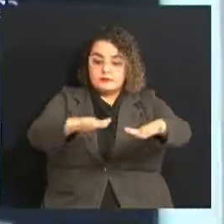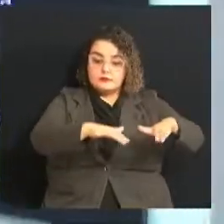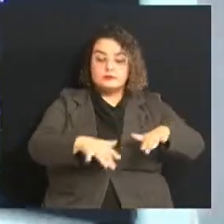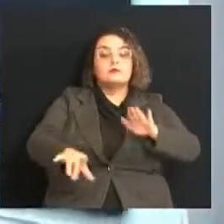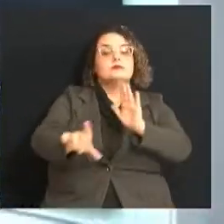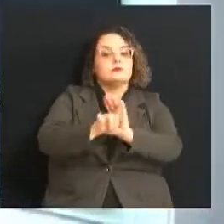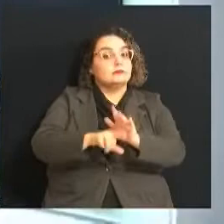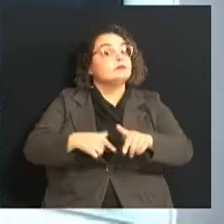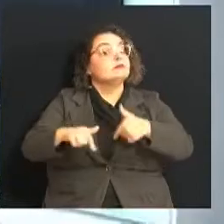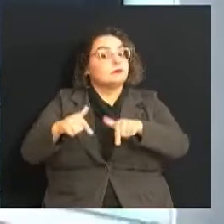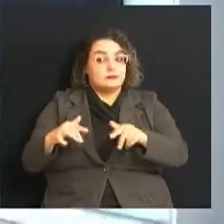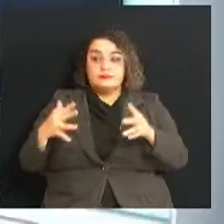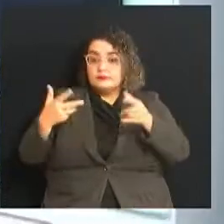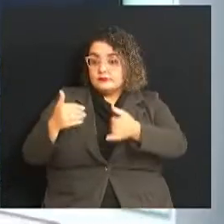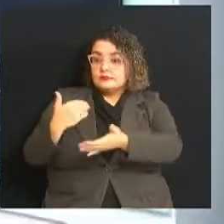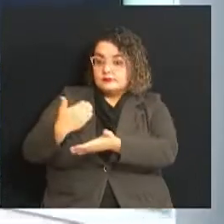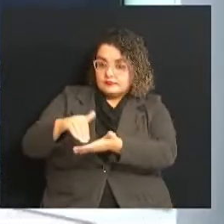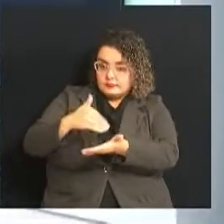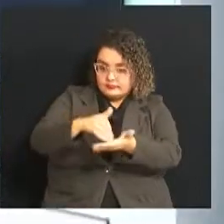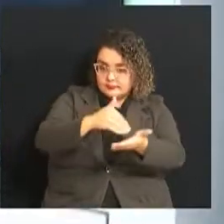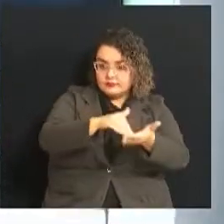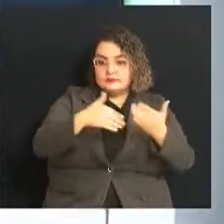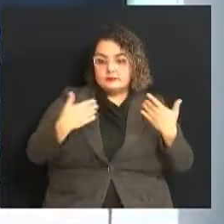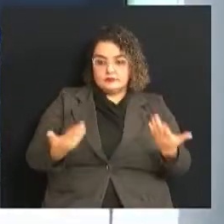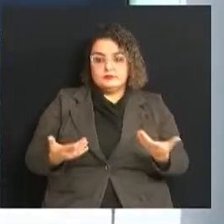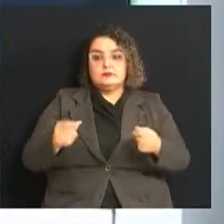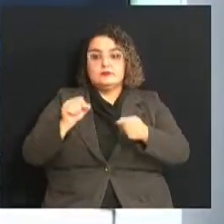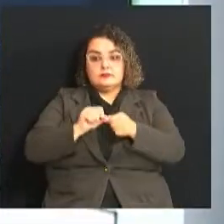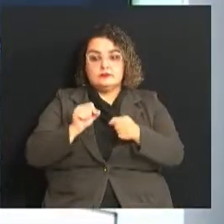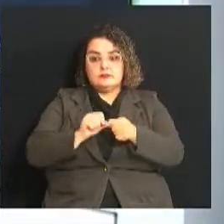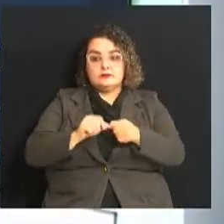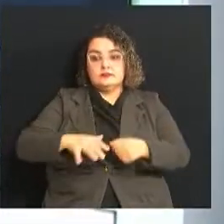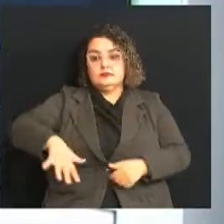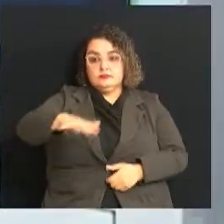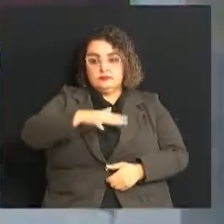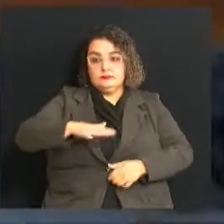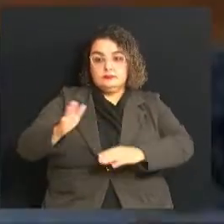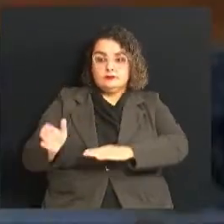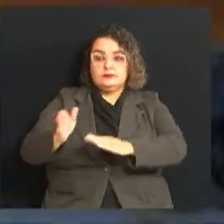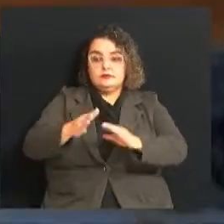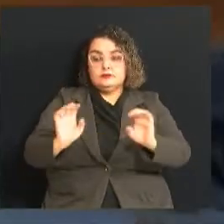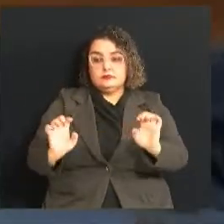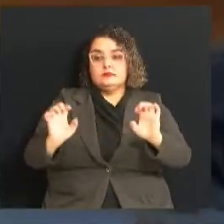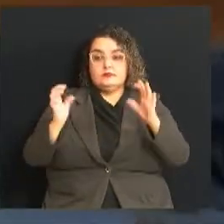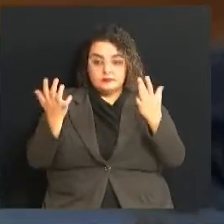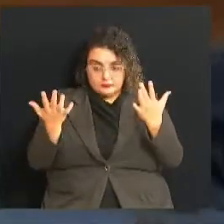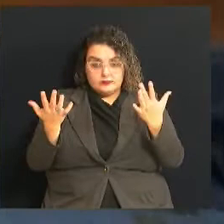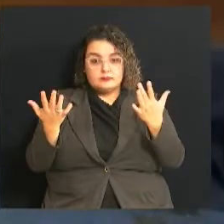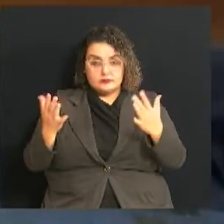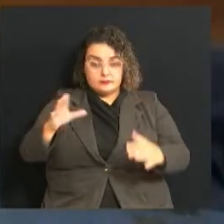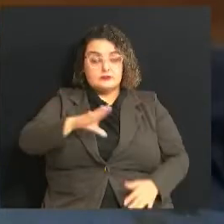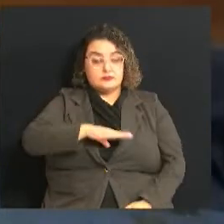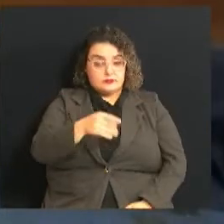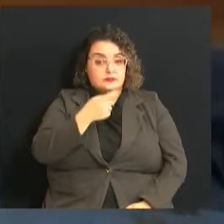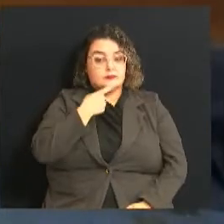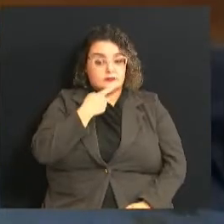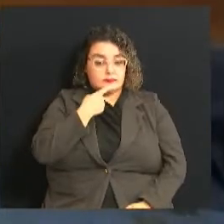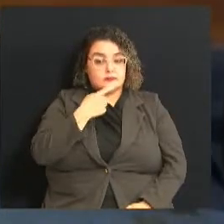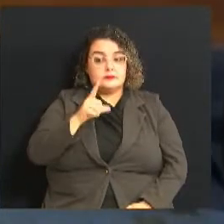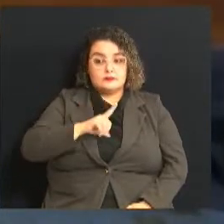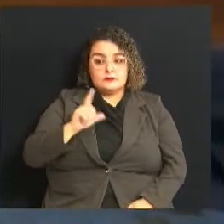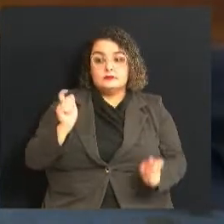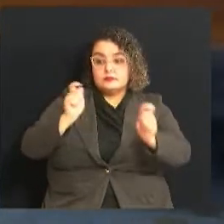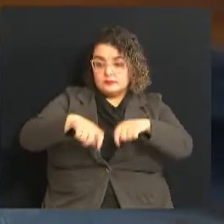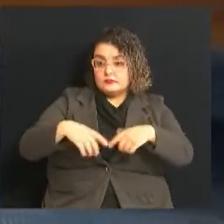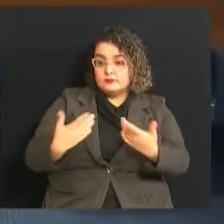com todas as secretarias, né? Isso faz com que o setor de segmentos de eventos na cidade tenha uma possibilidade de